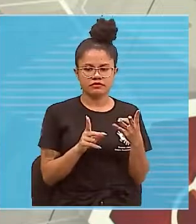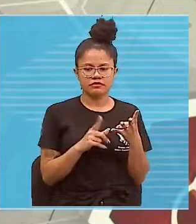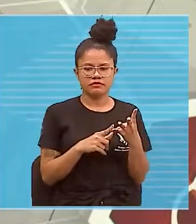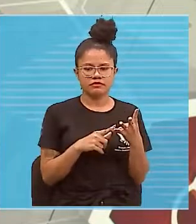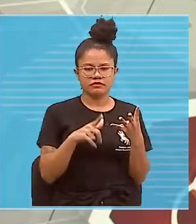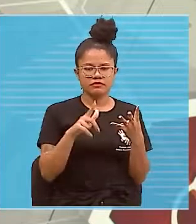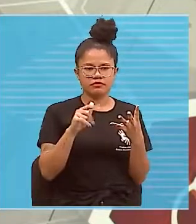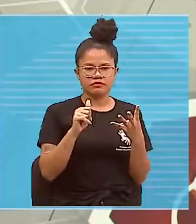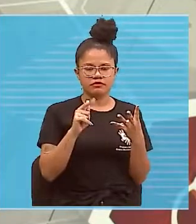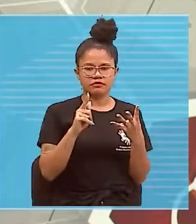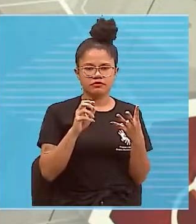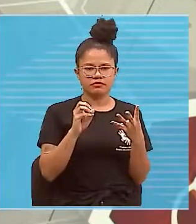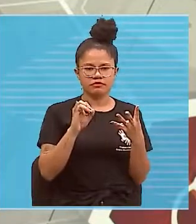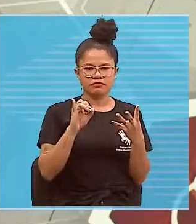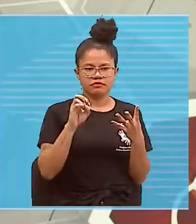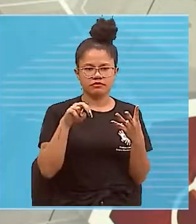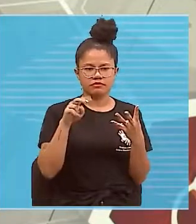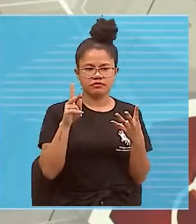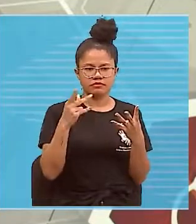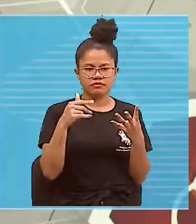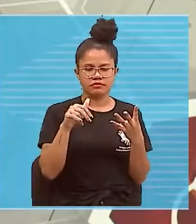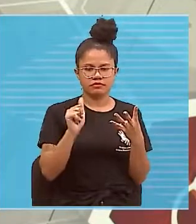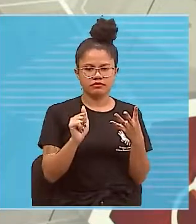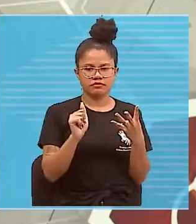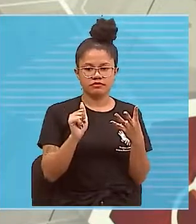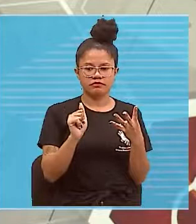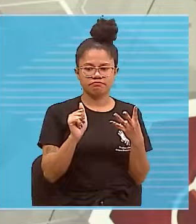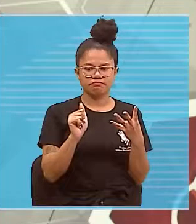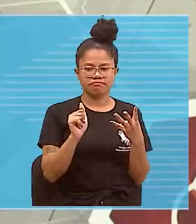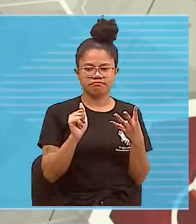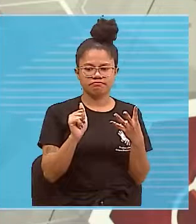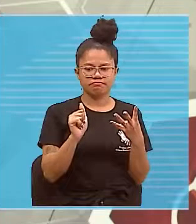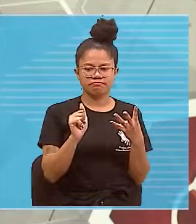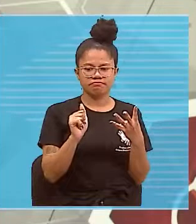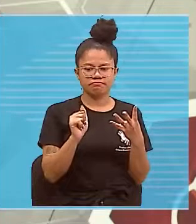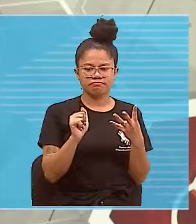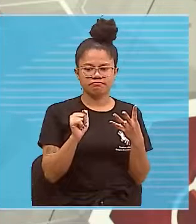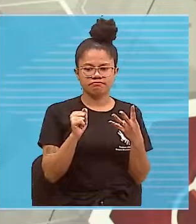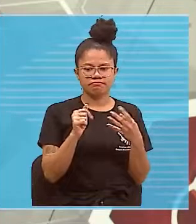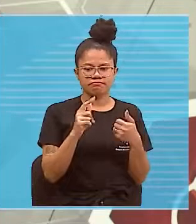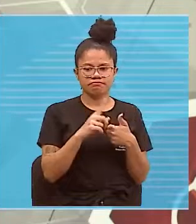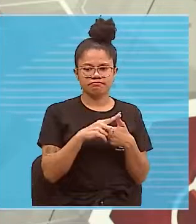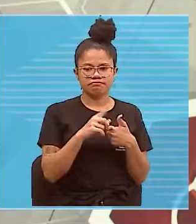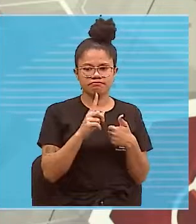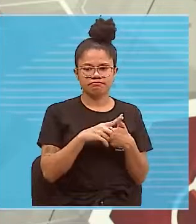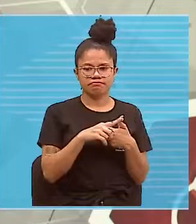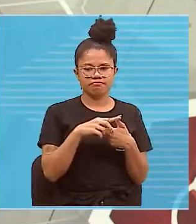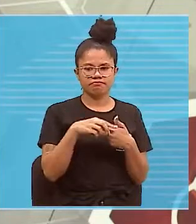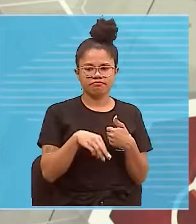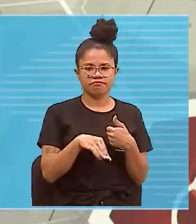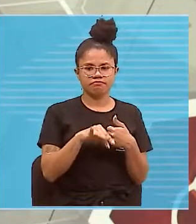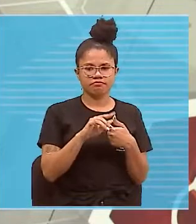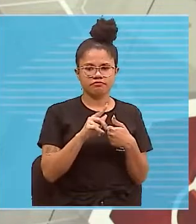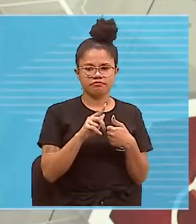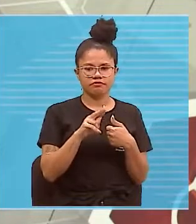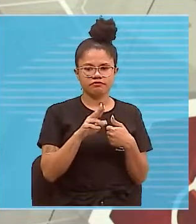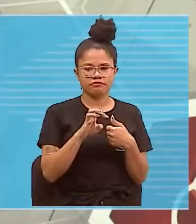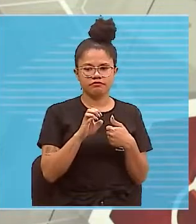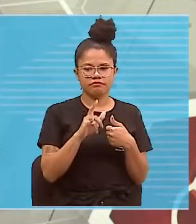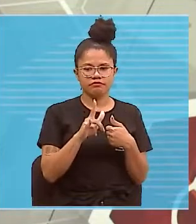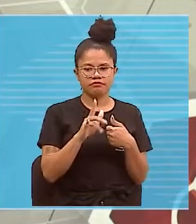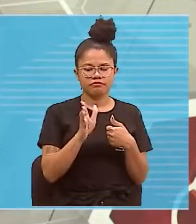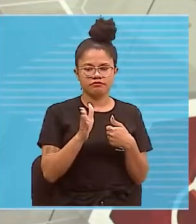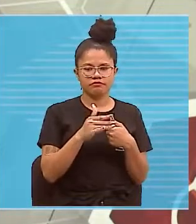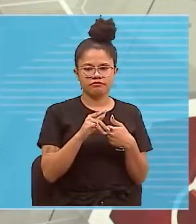Lagoinha parei Fernando Lagoinha Miguel Leão Pimenteira Santa